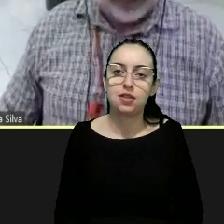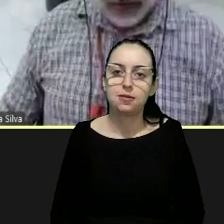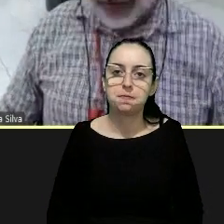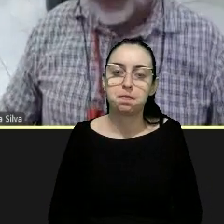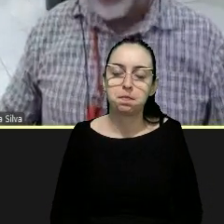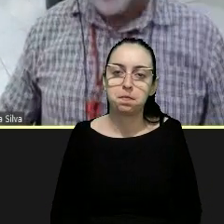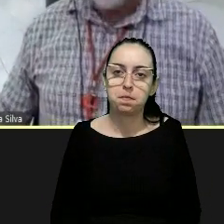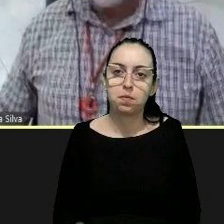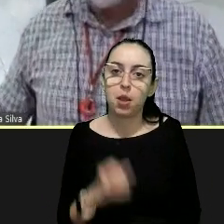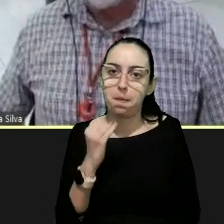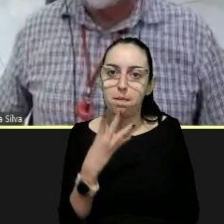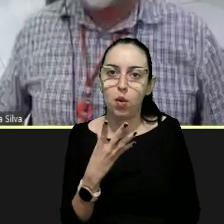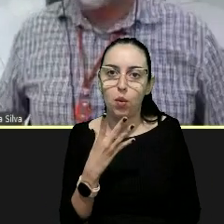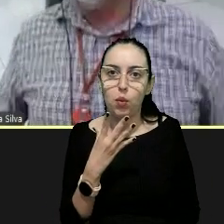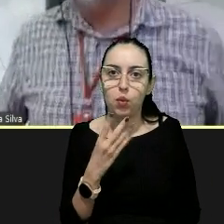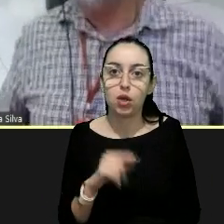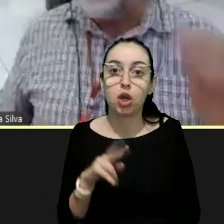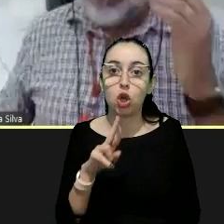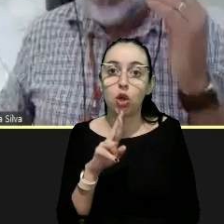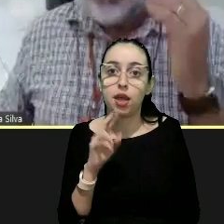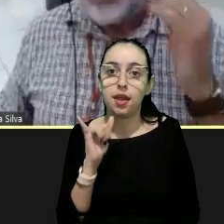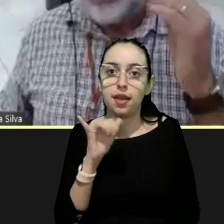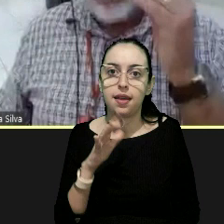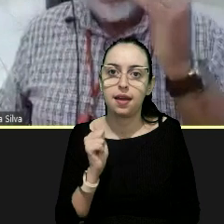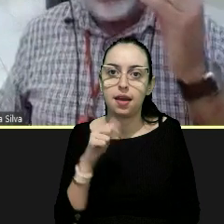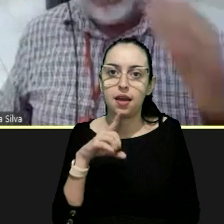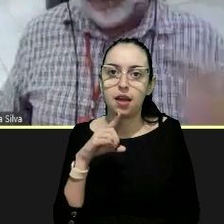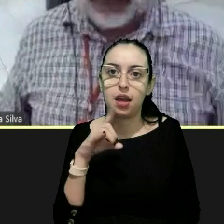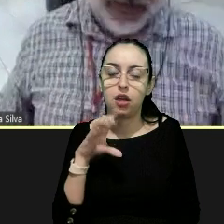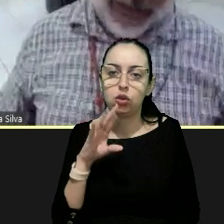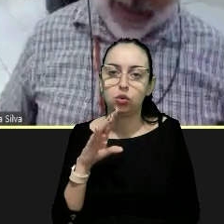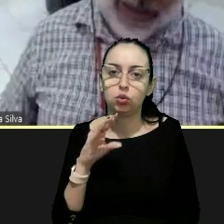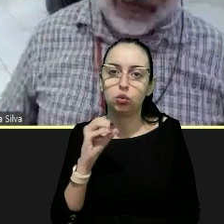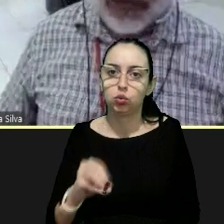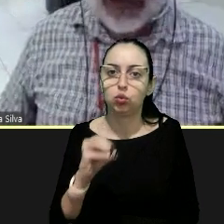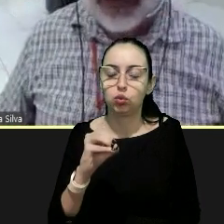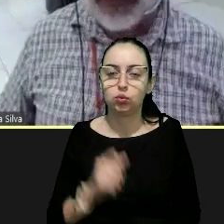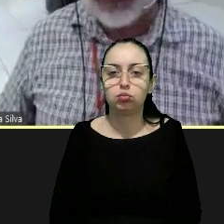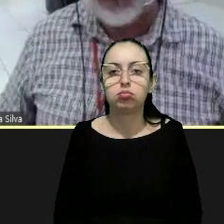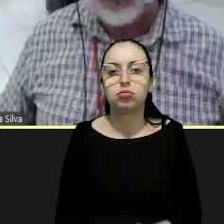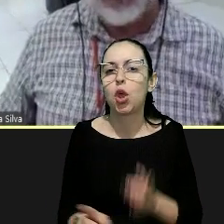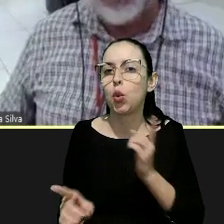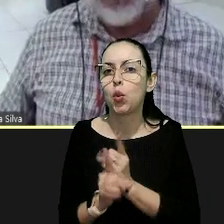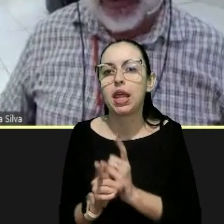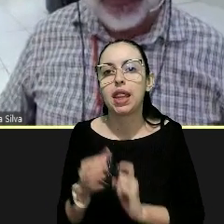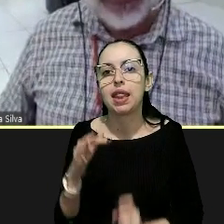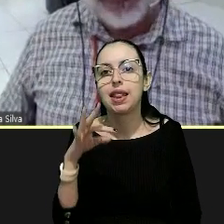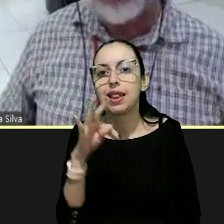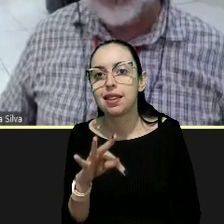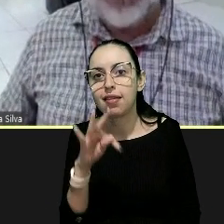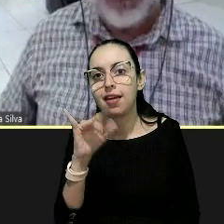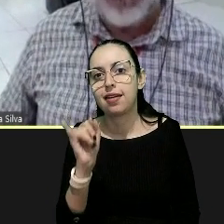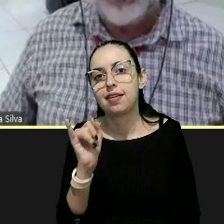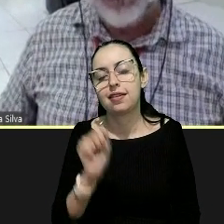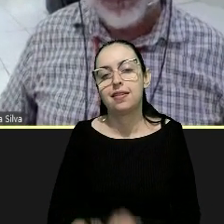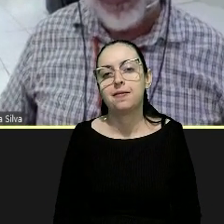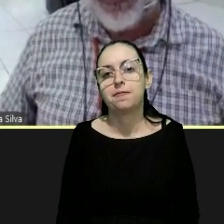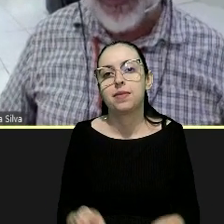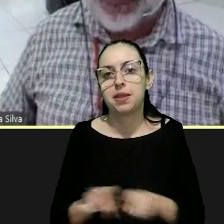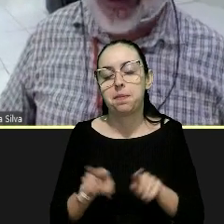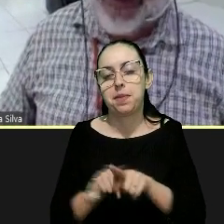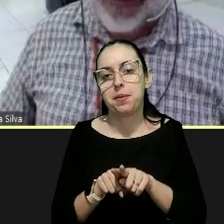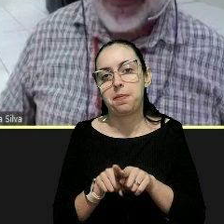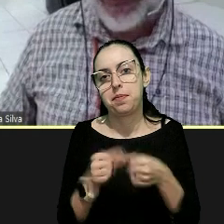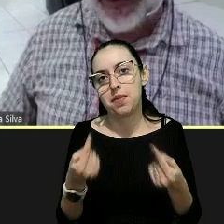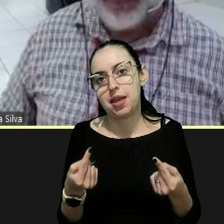Opa, boa noite. Boa noite. Bom, eu sou o Ricardo, por coincidência, eu trabalho na